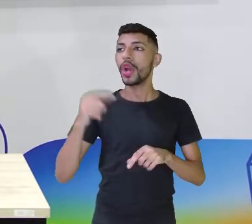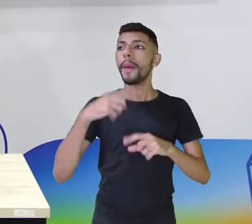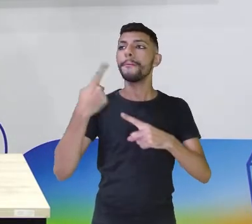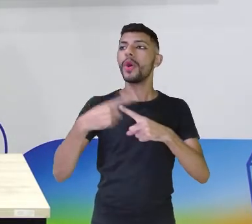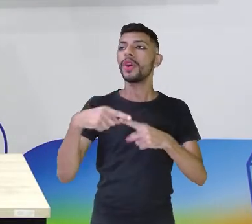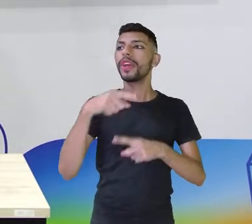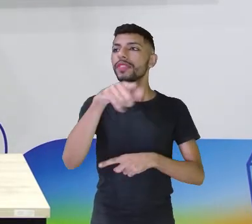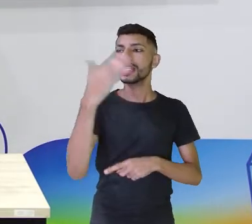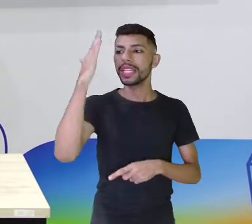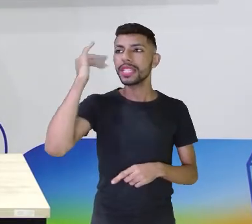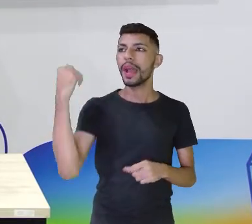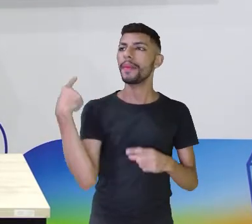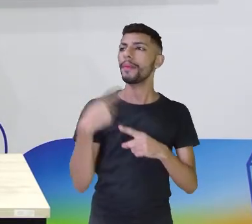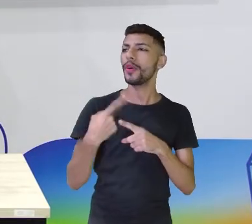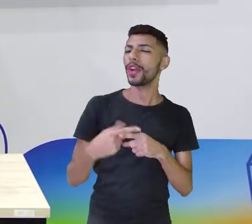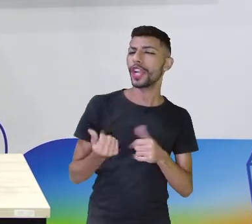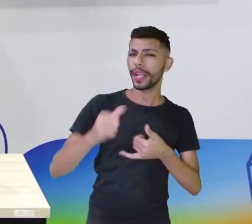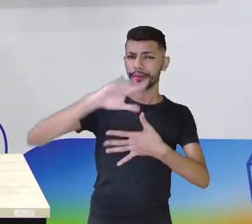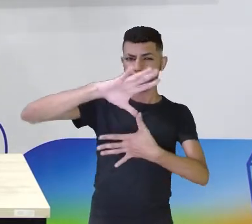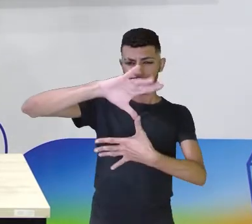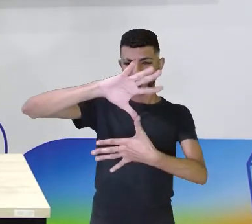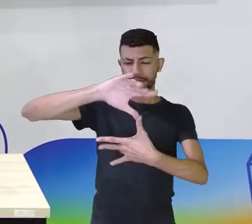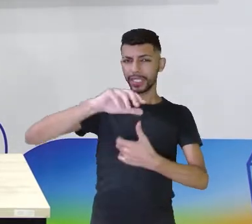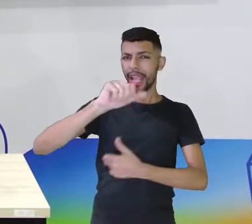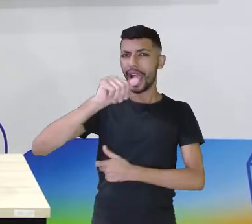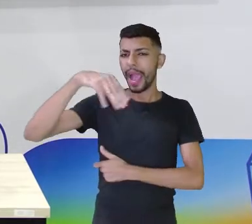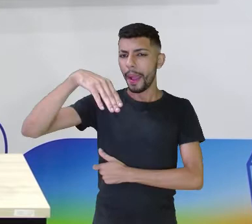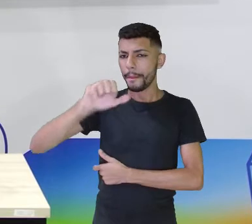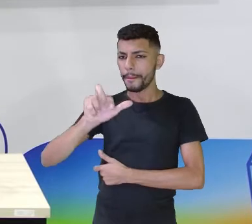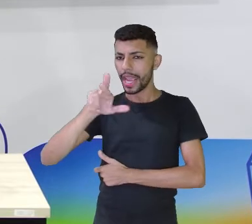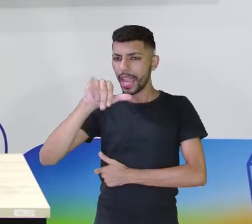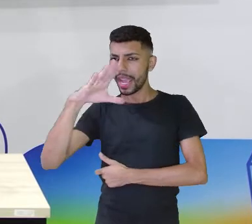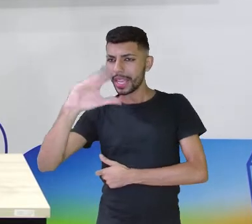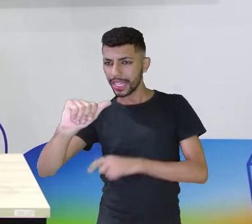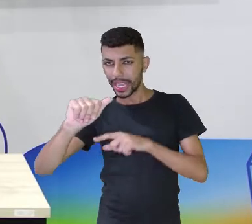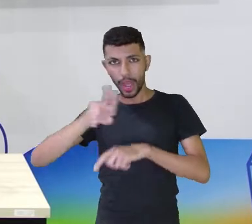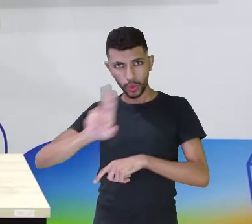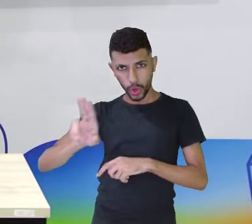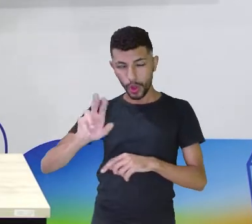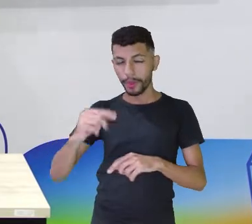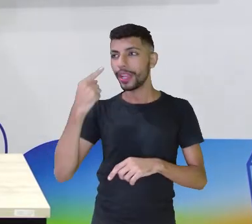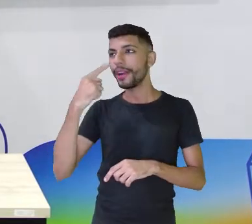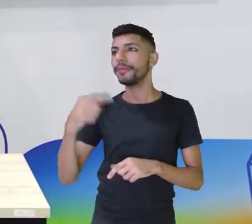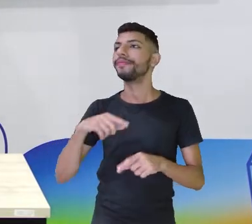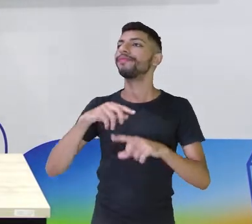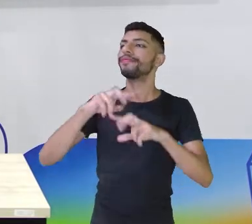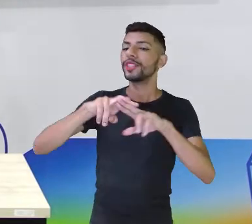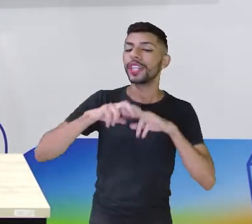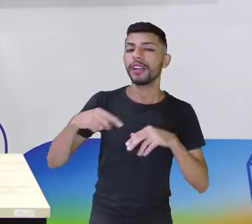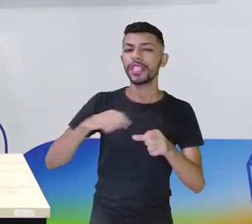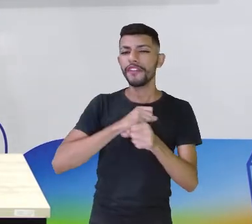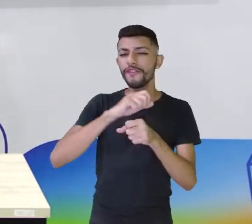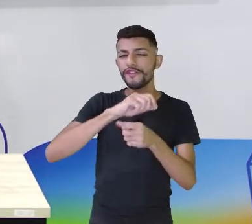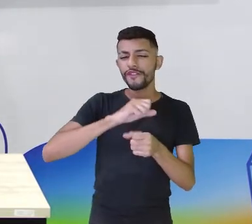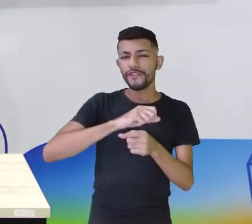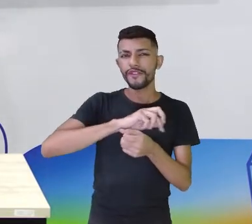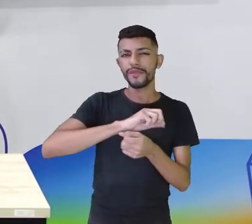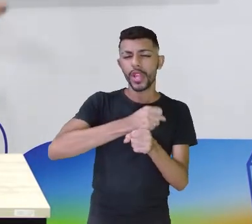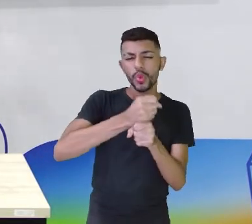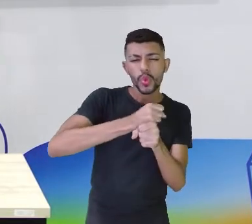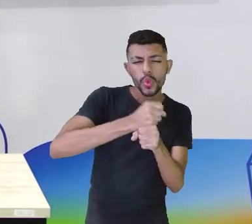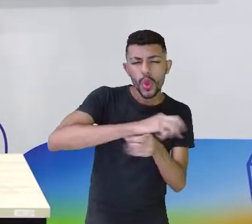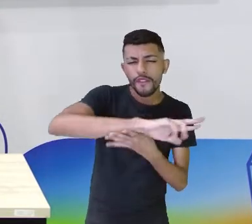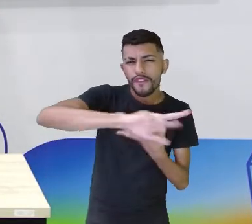de Américo Vespúcio, após anos de pesquisa e de exploração das